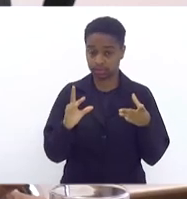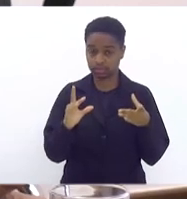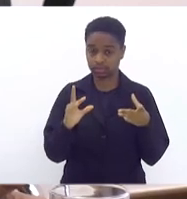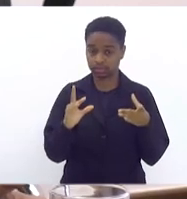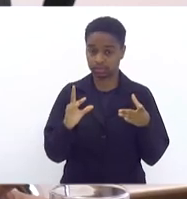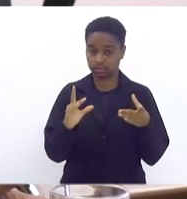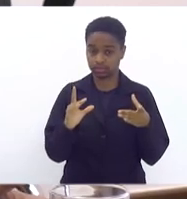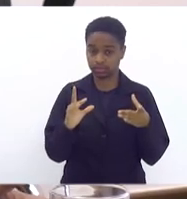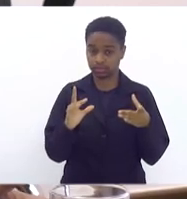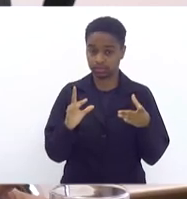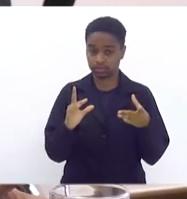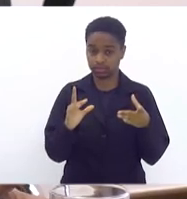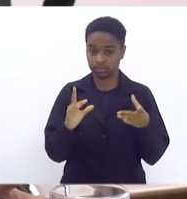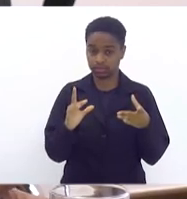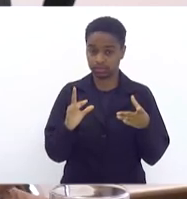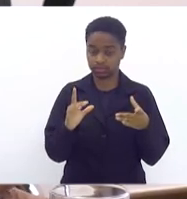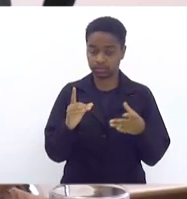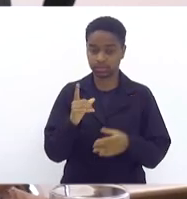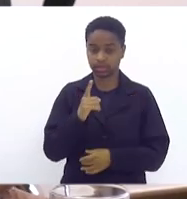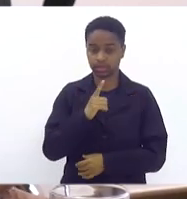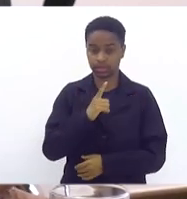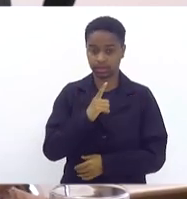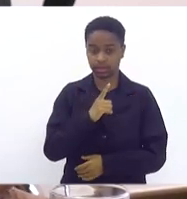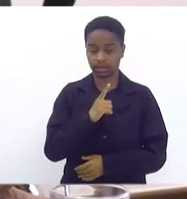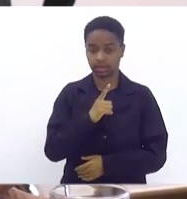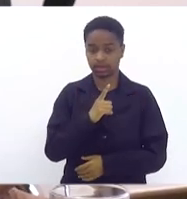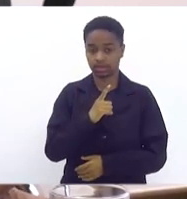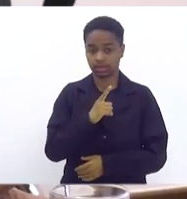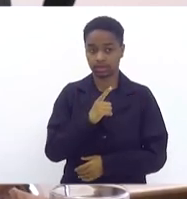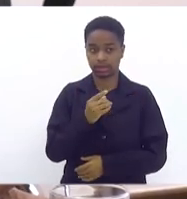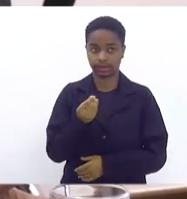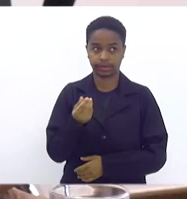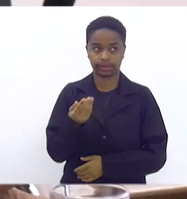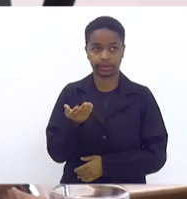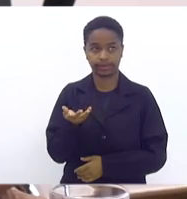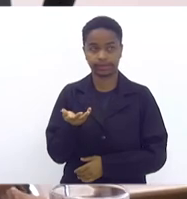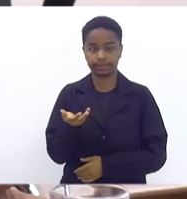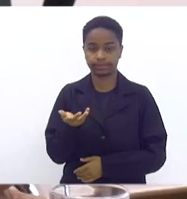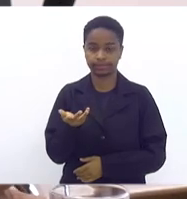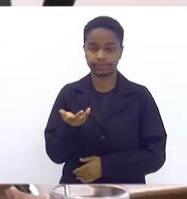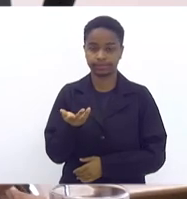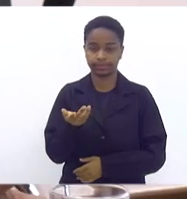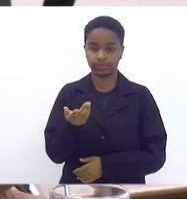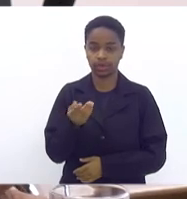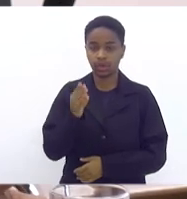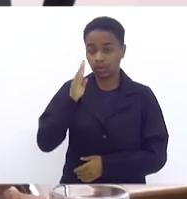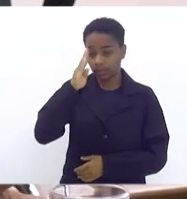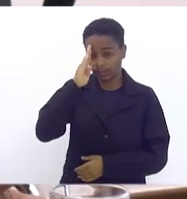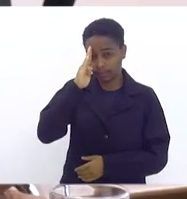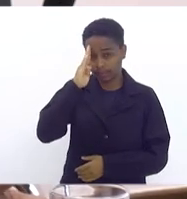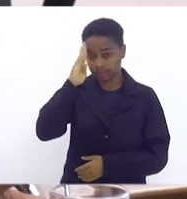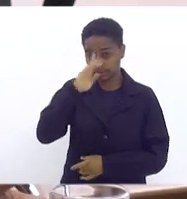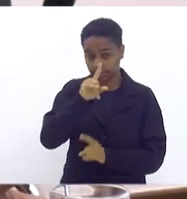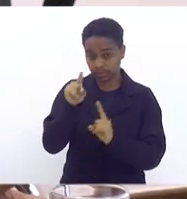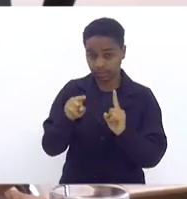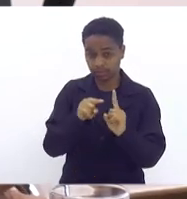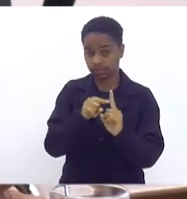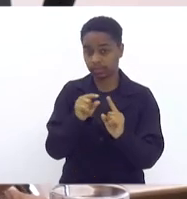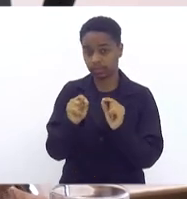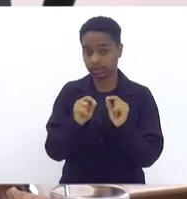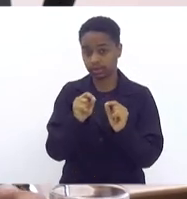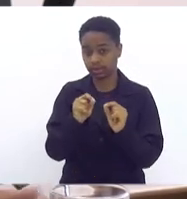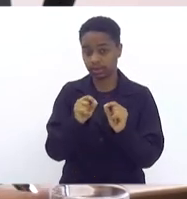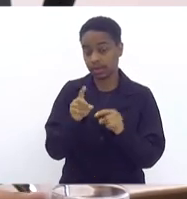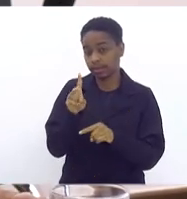por eh micro por digamos assim por por principal objetivo a